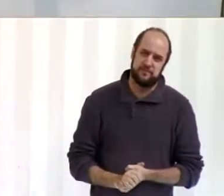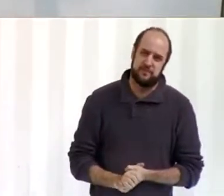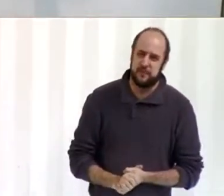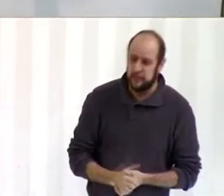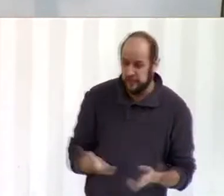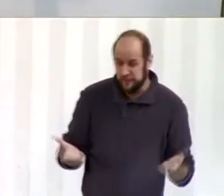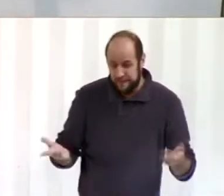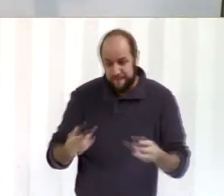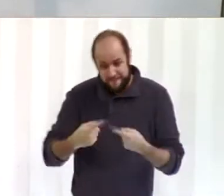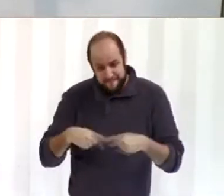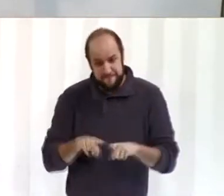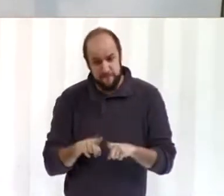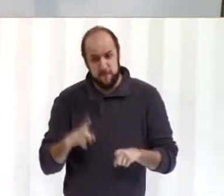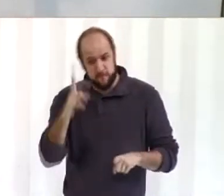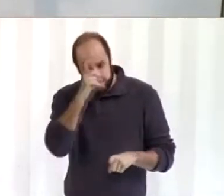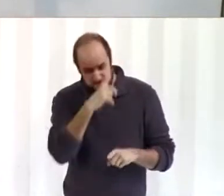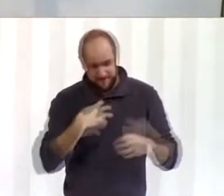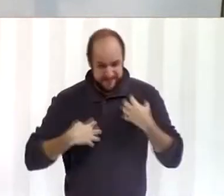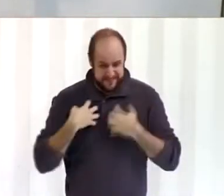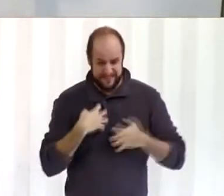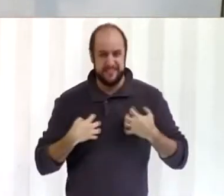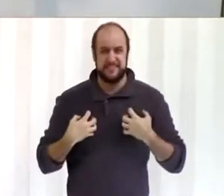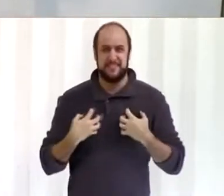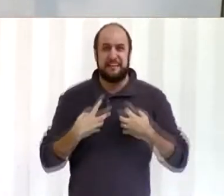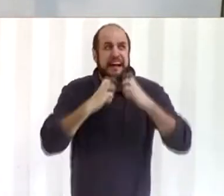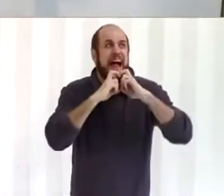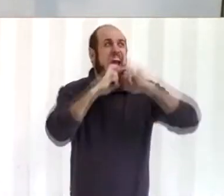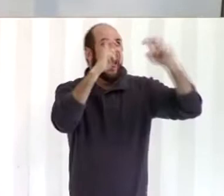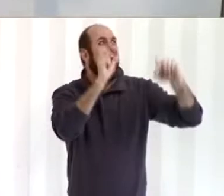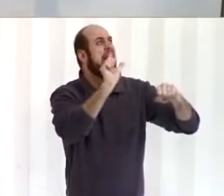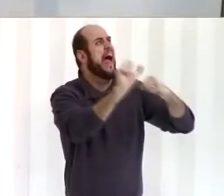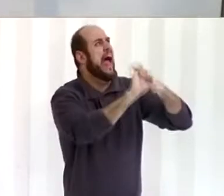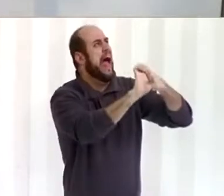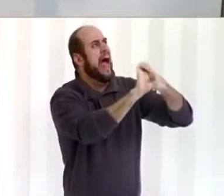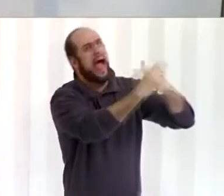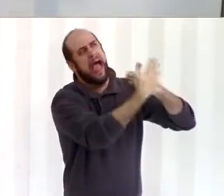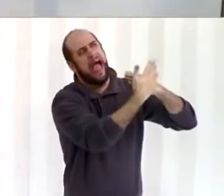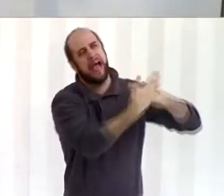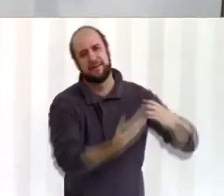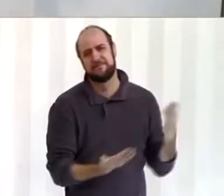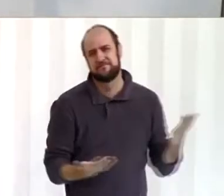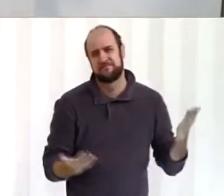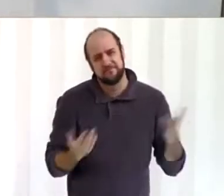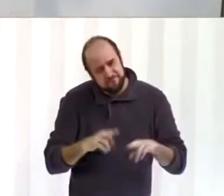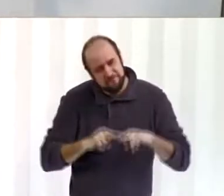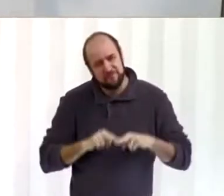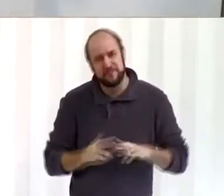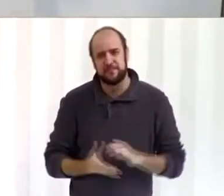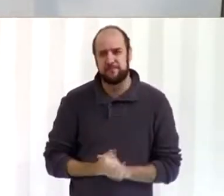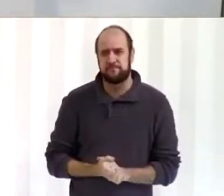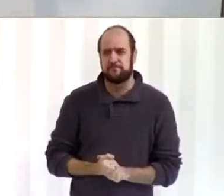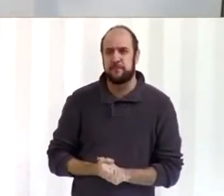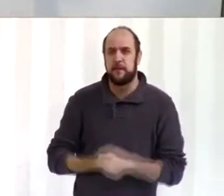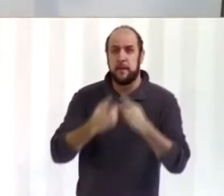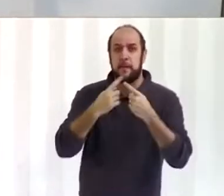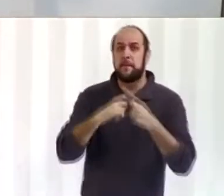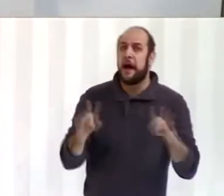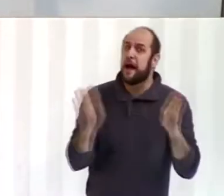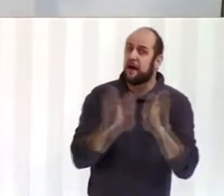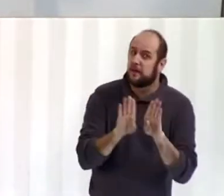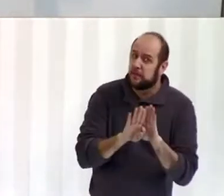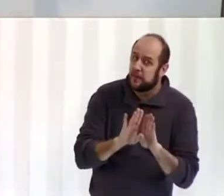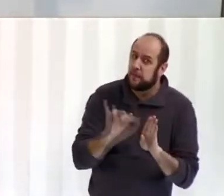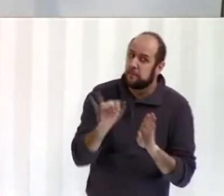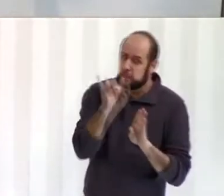Por isso, o grito de desespero dele. Mas temos que considerar também que o machado não caiu num rio onde